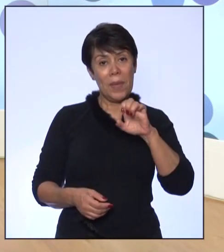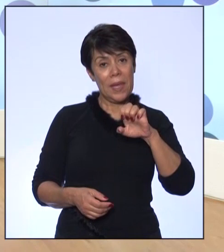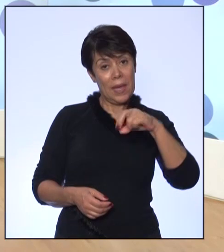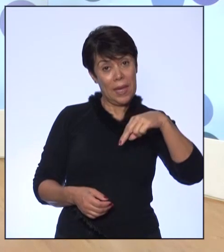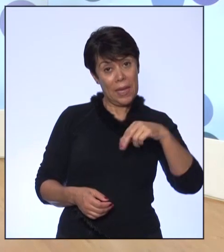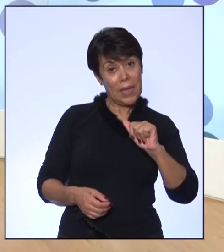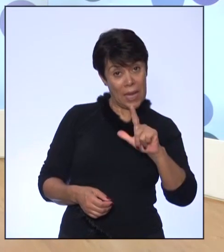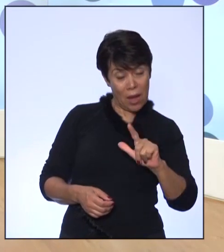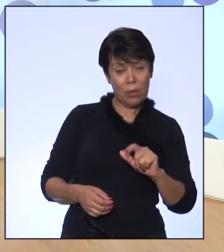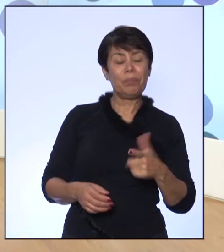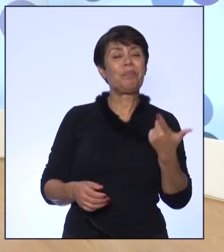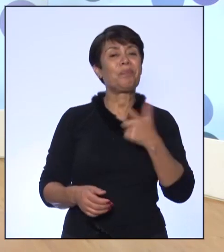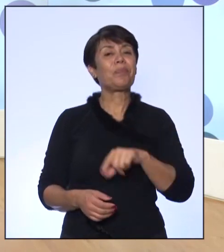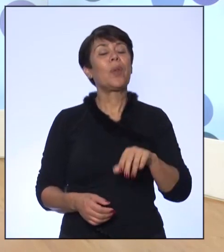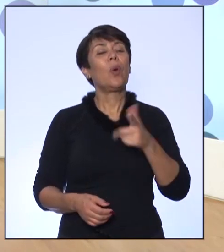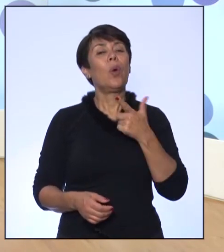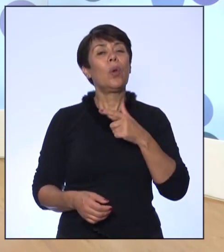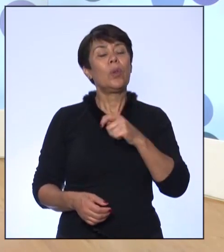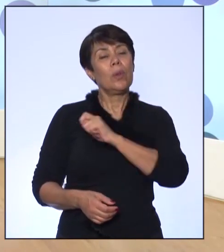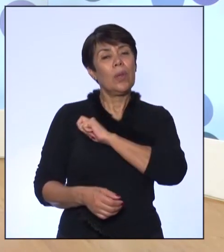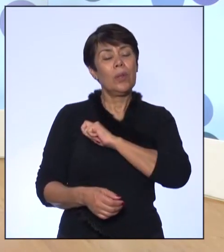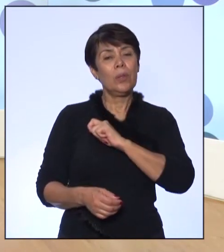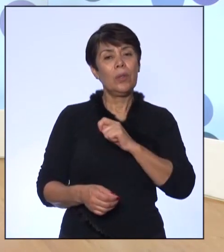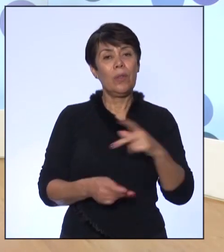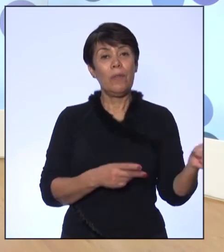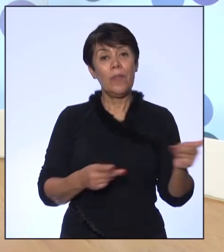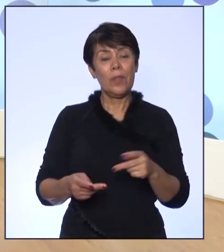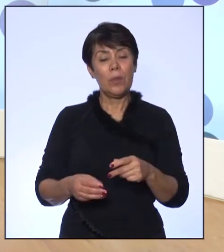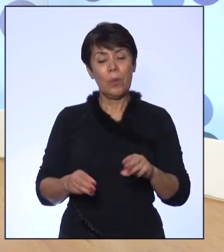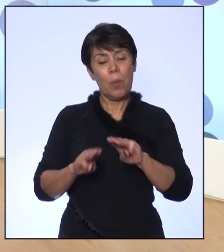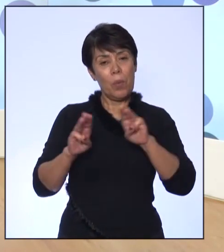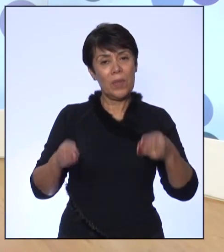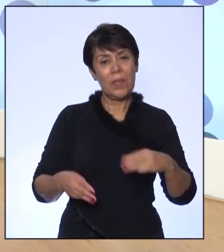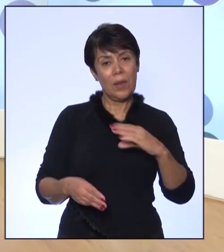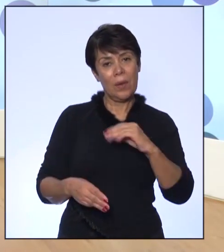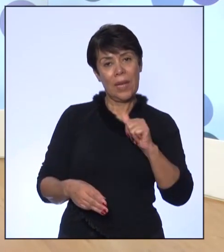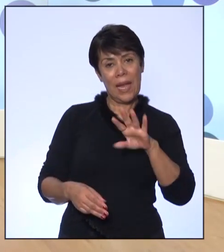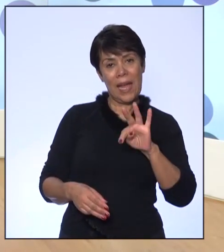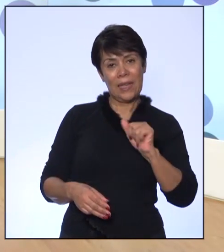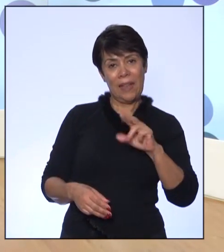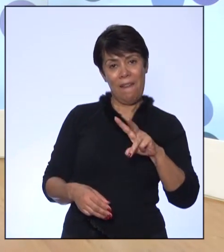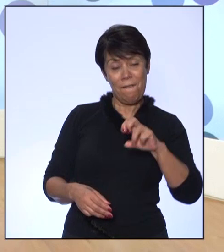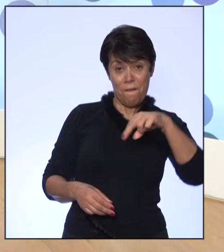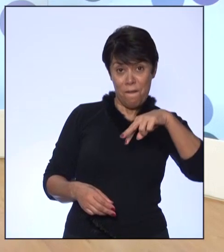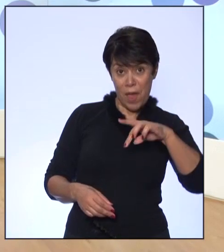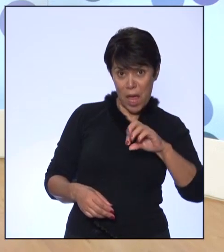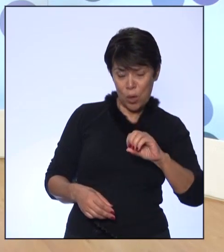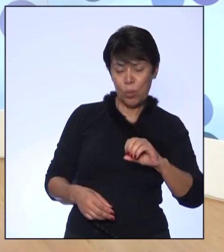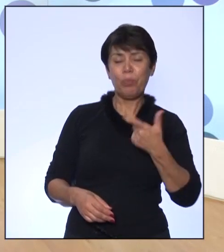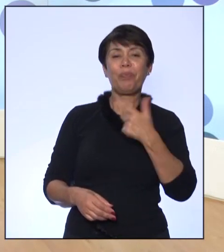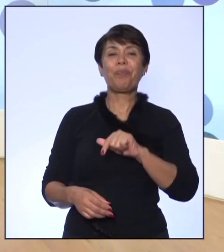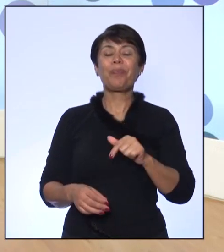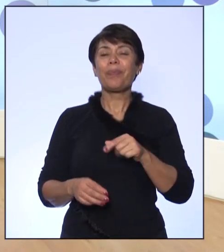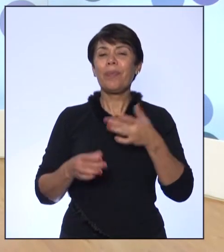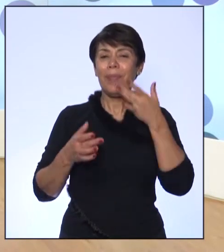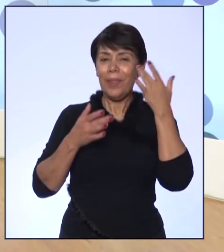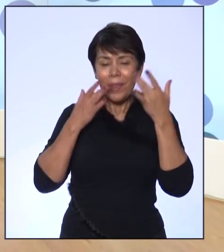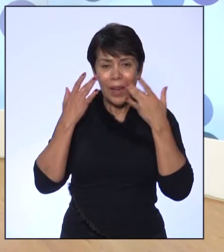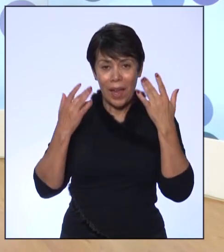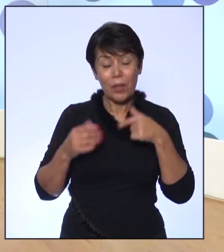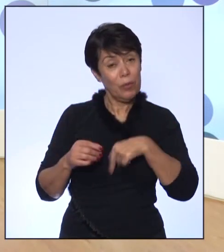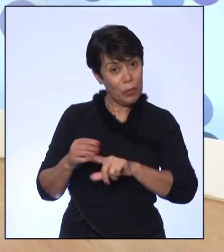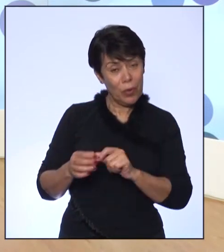de um carnaval. A Caroline já foi no Museu Catavento, aqui em São Paulo. O Carlos participou de uma peça de teatro. A Jéssica